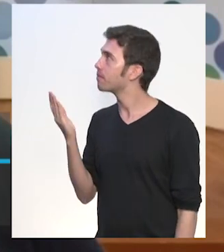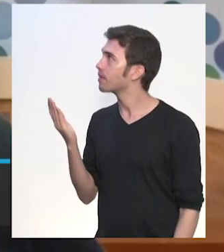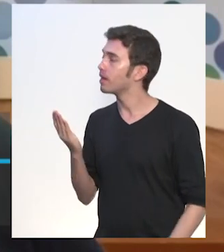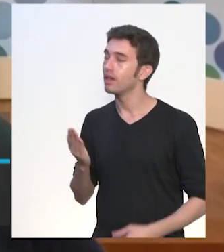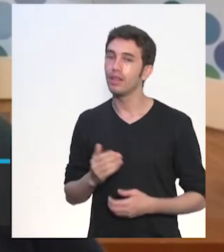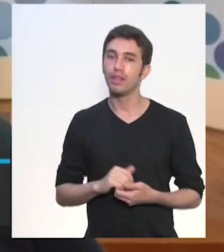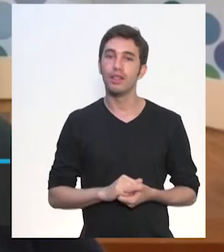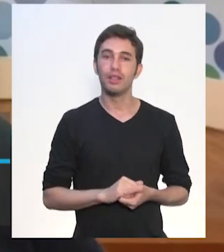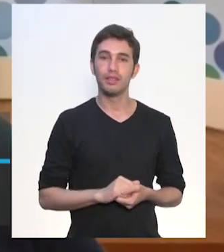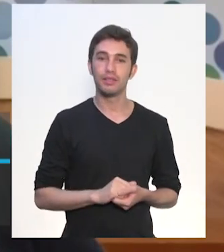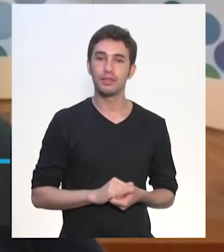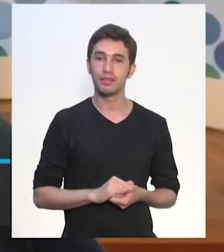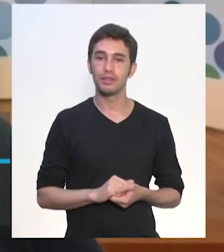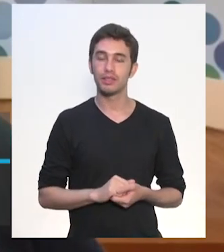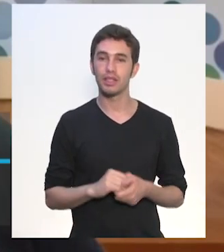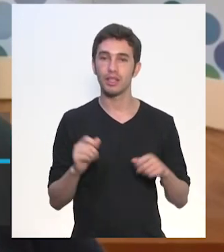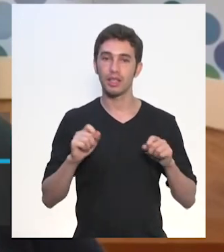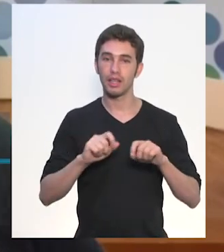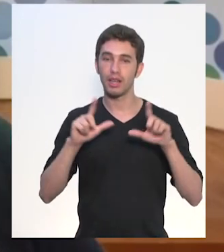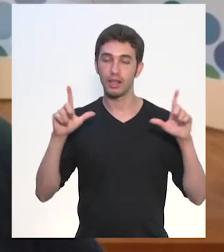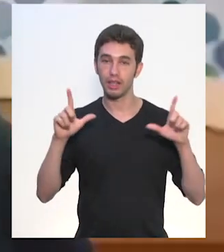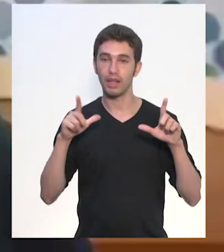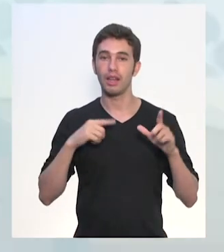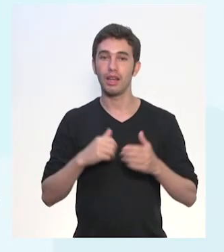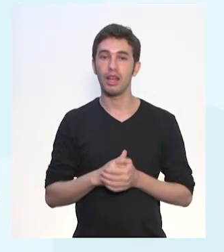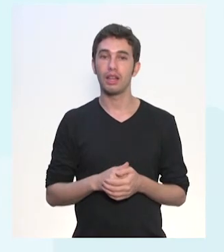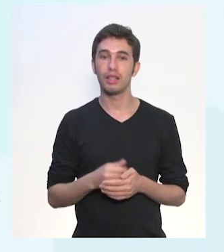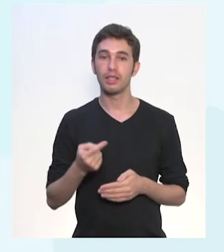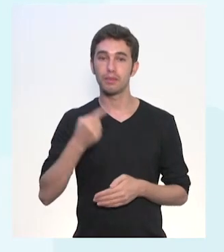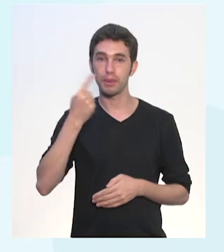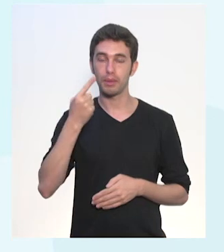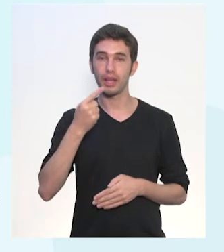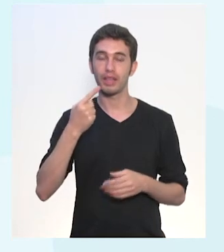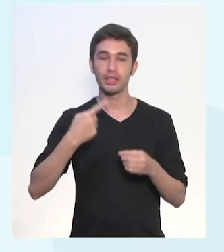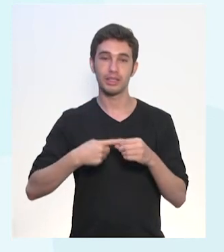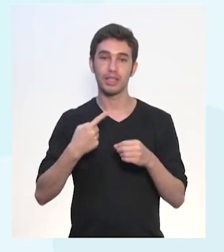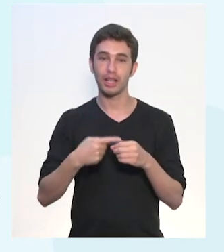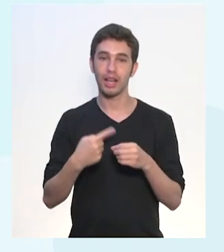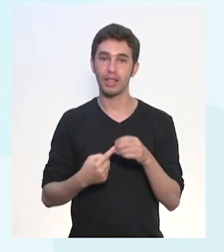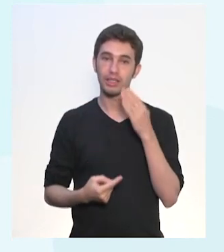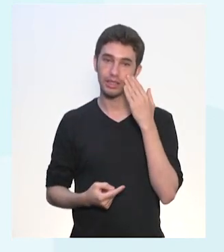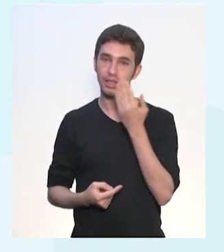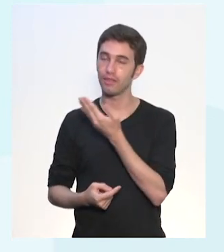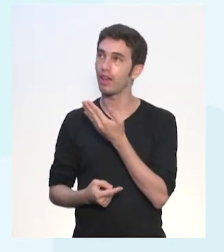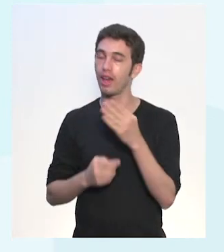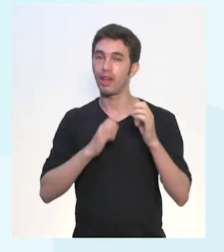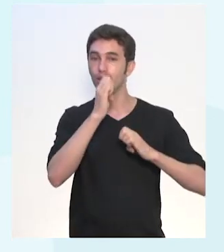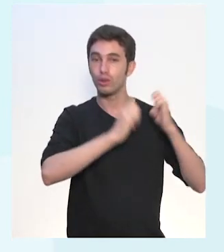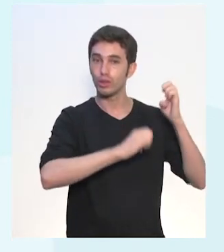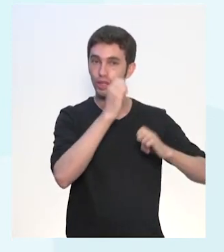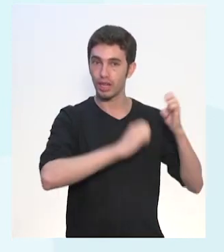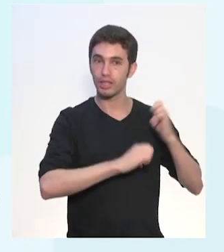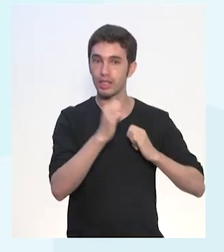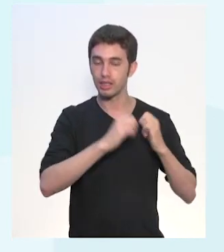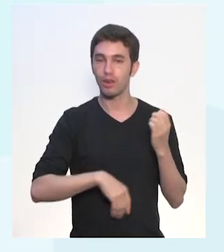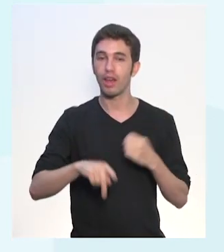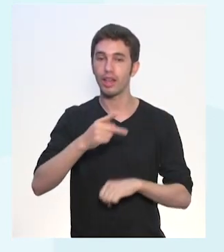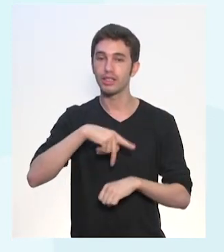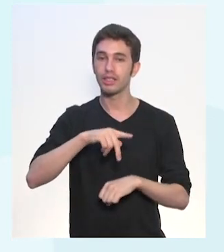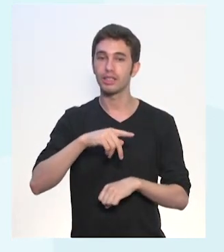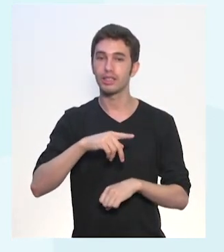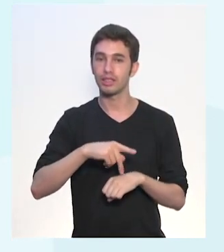imagem do que se fala aí da uma das primeiras cidades aí que recebeu a industrialização, né, que é essa cidade